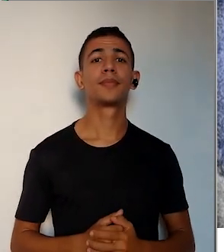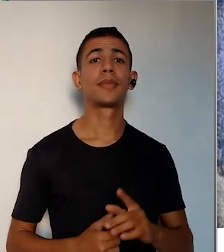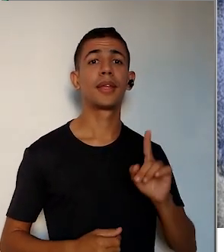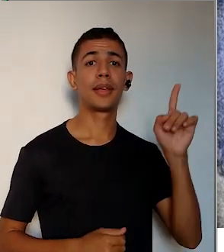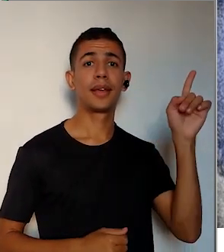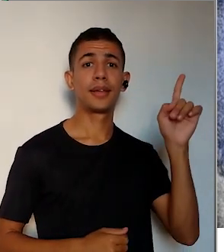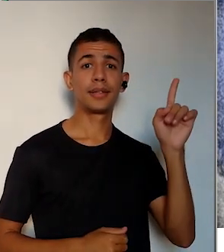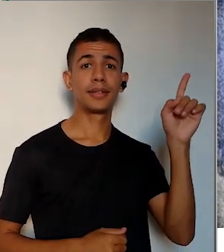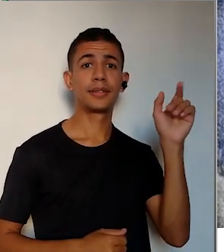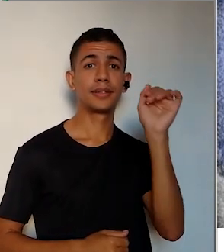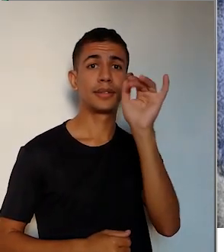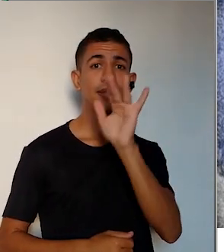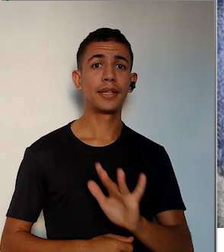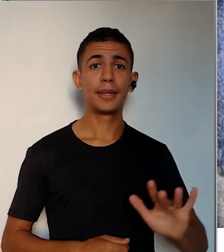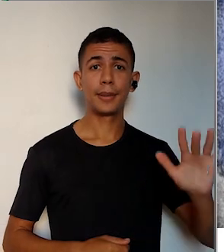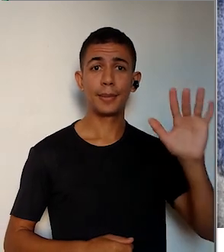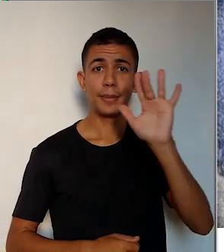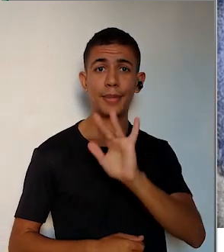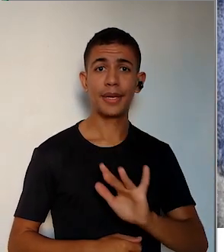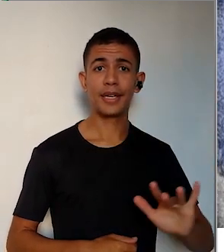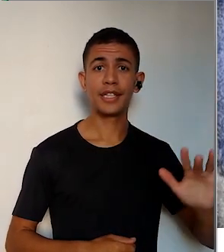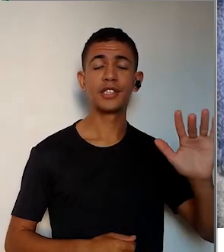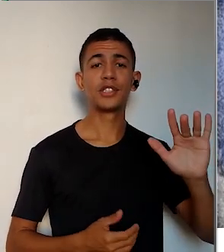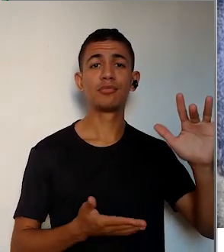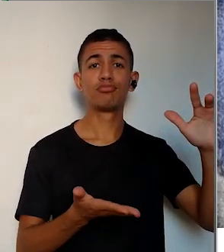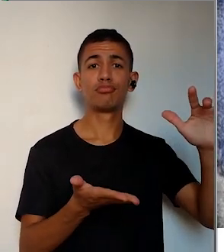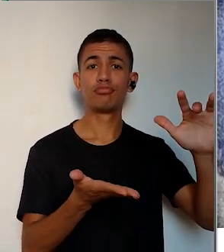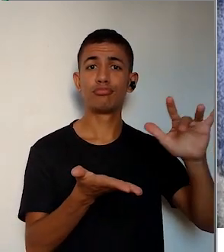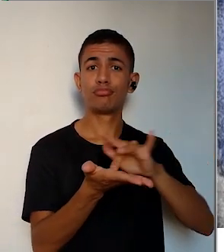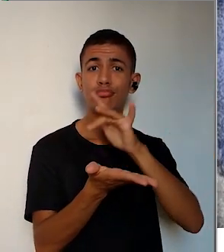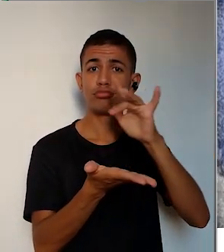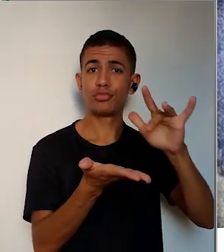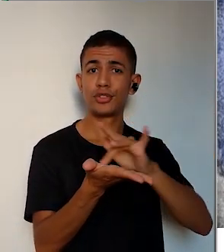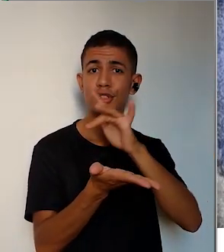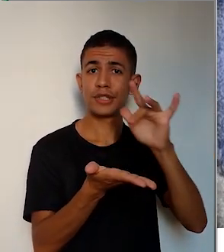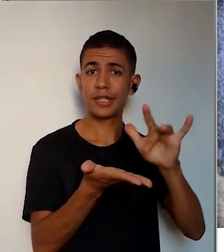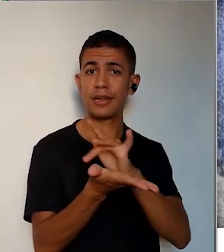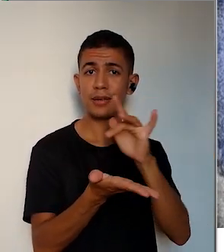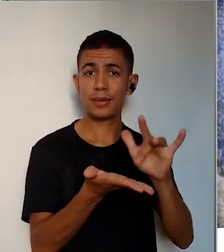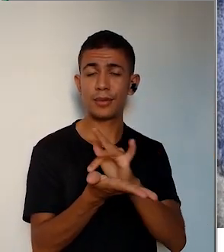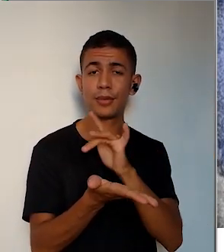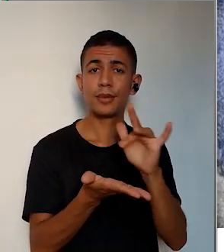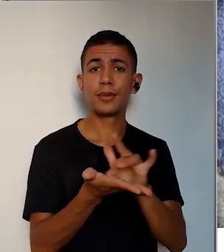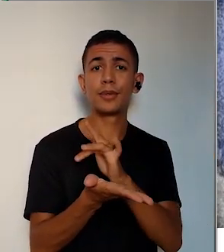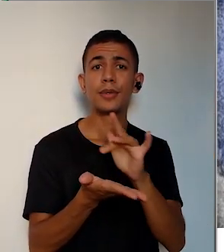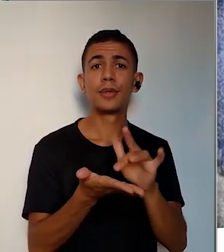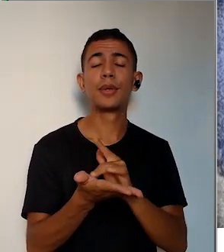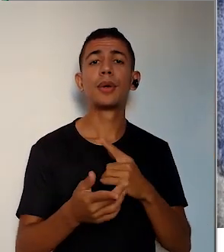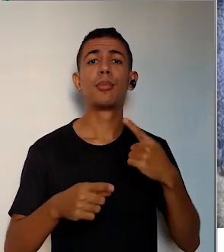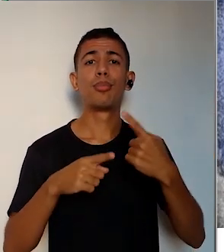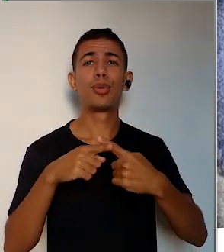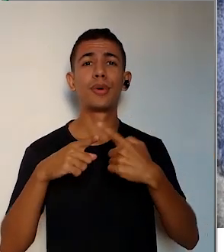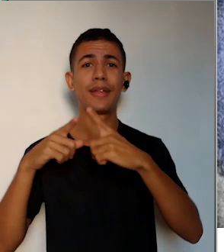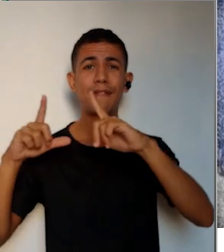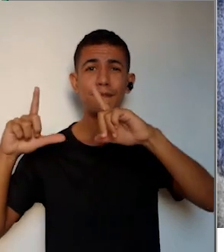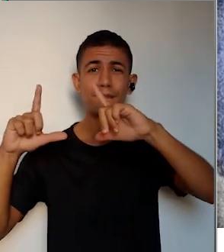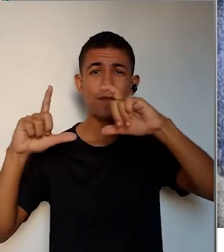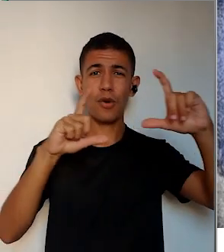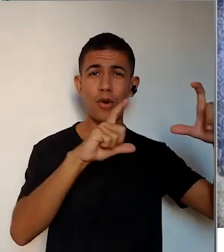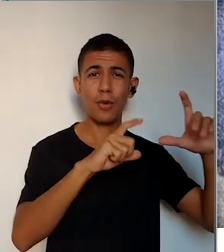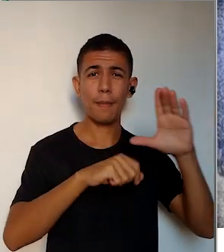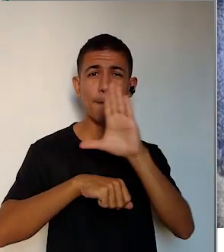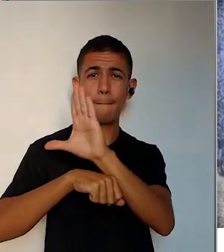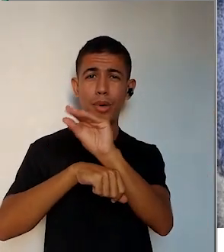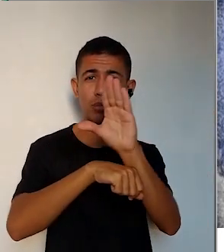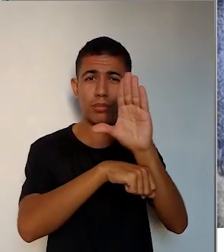Os destaques desta imagem foram realizados digitalmente, uma vez que